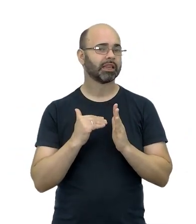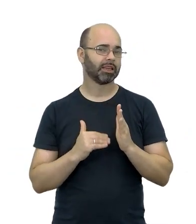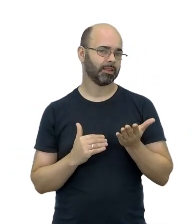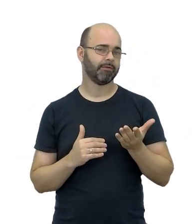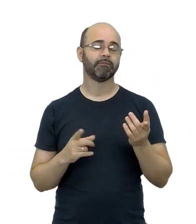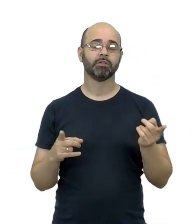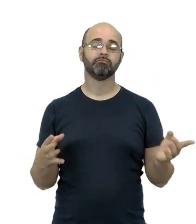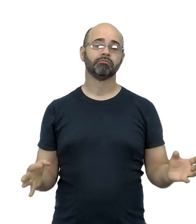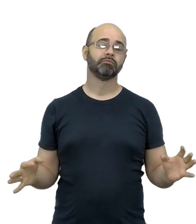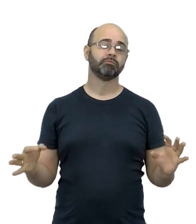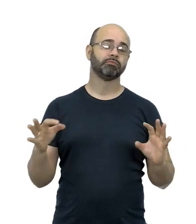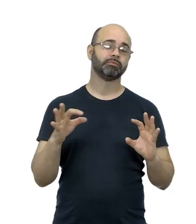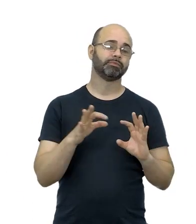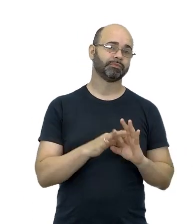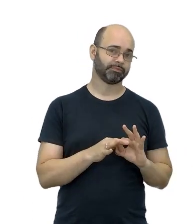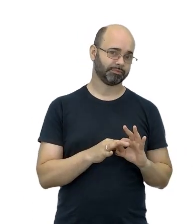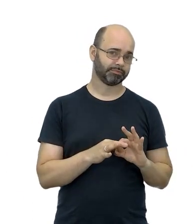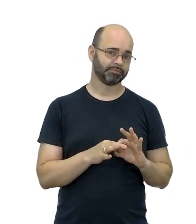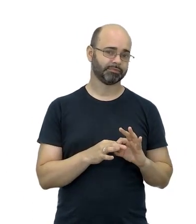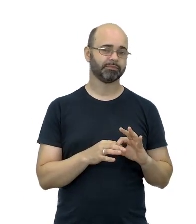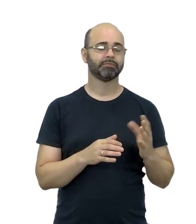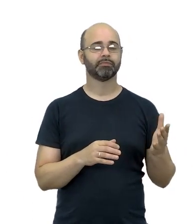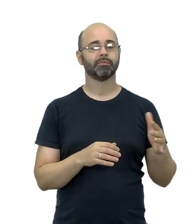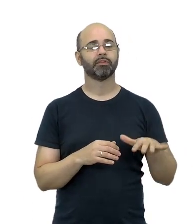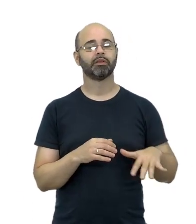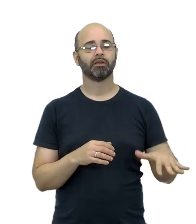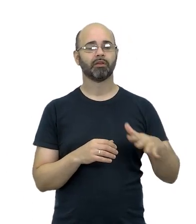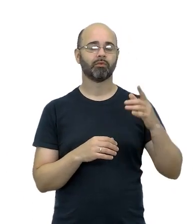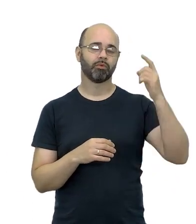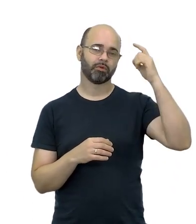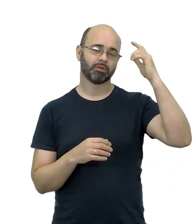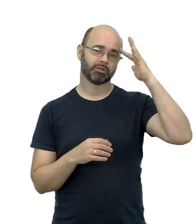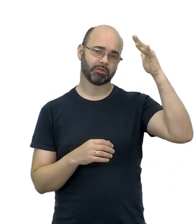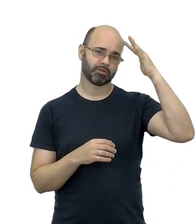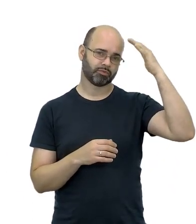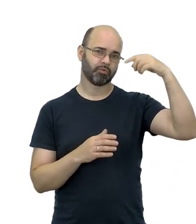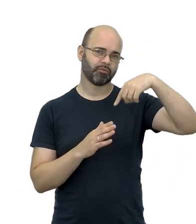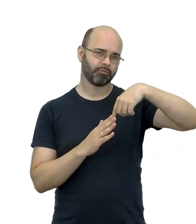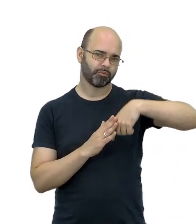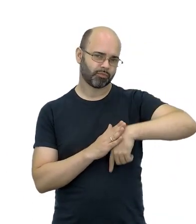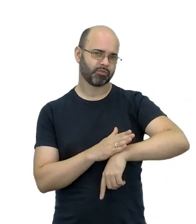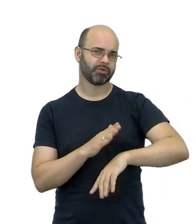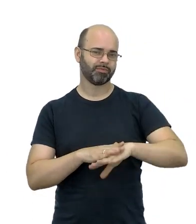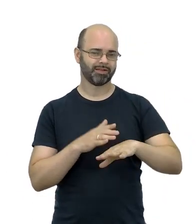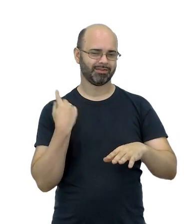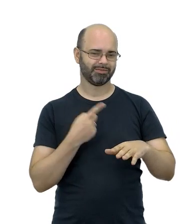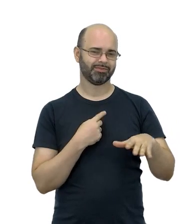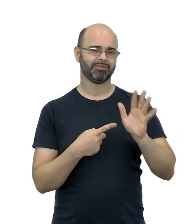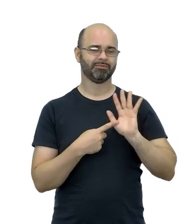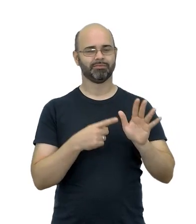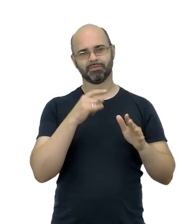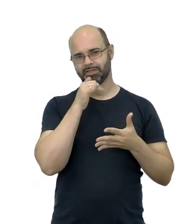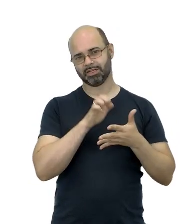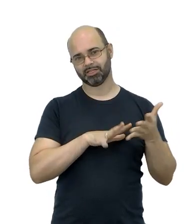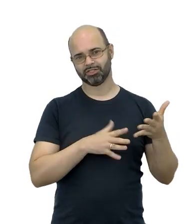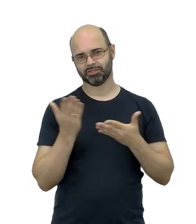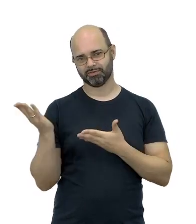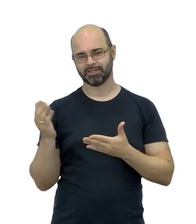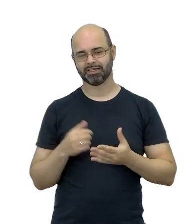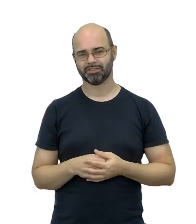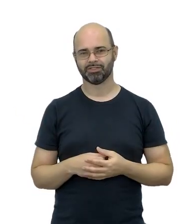link com a parte teórica, com a fundamentação teórica que a gente acabou de ver. Nessa atividade, por exemplo,